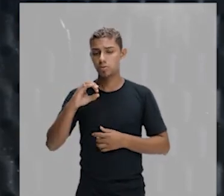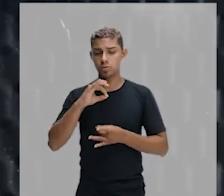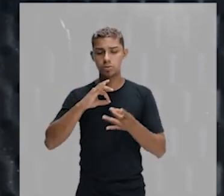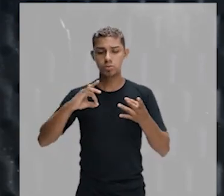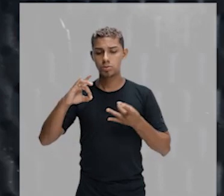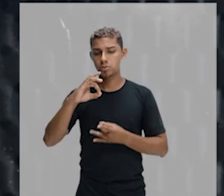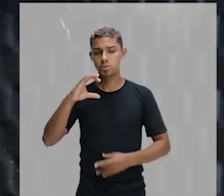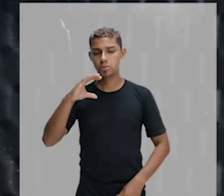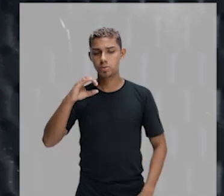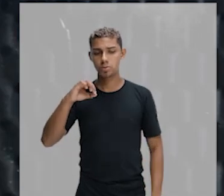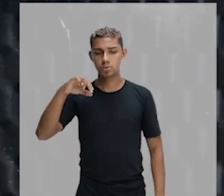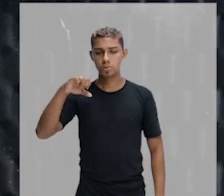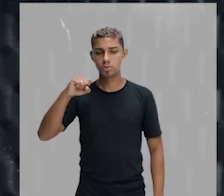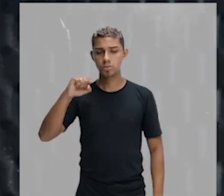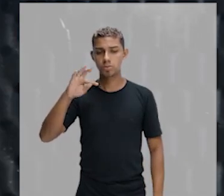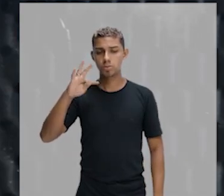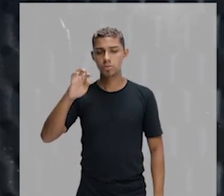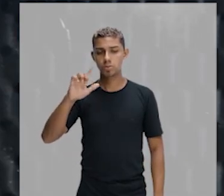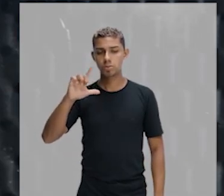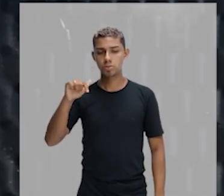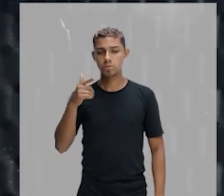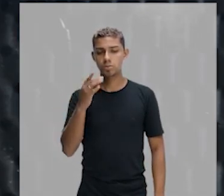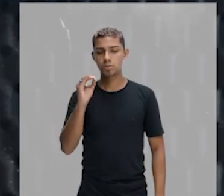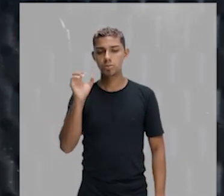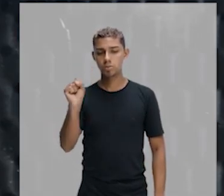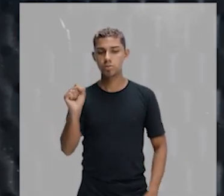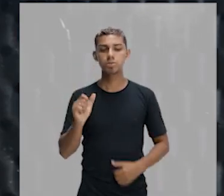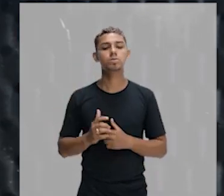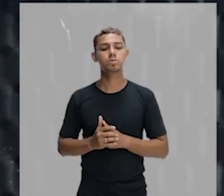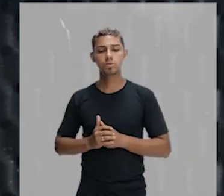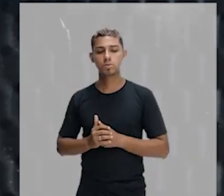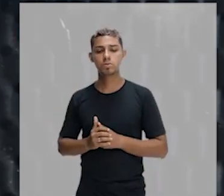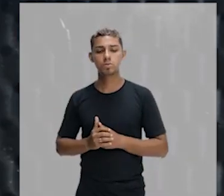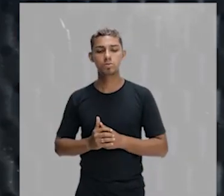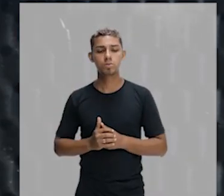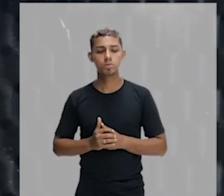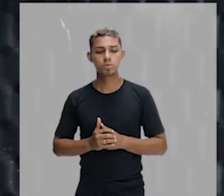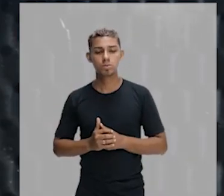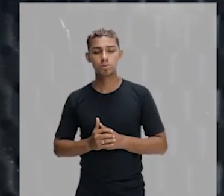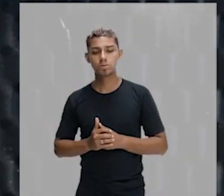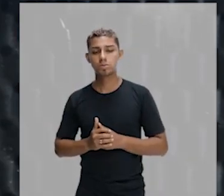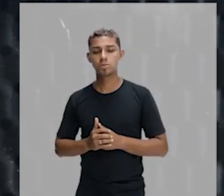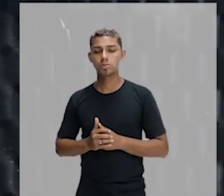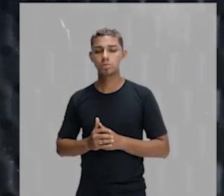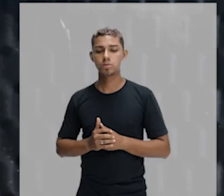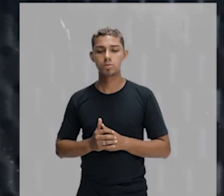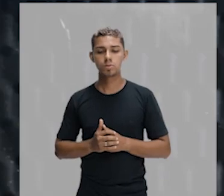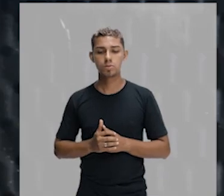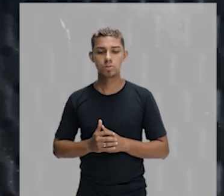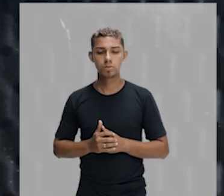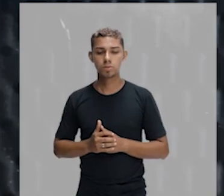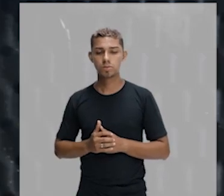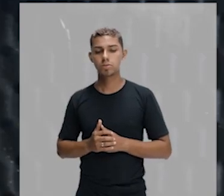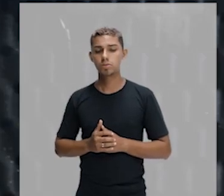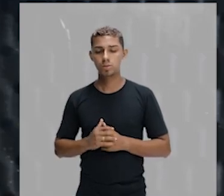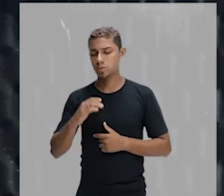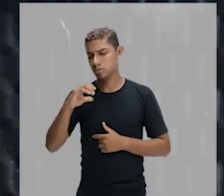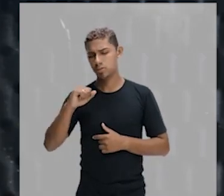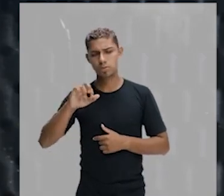constelações zodiacais, né? Que é Carneiro, que é a